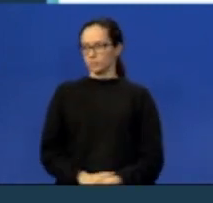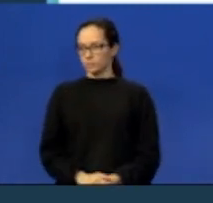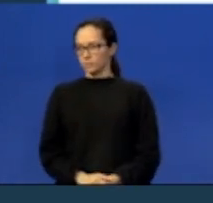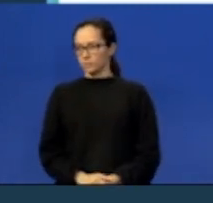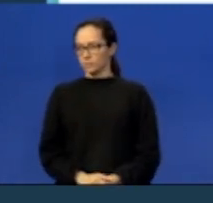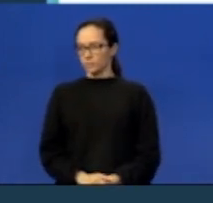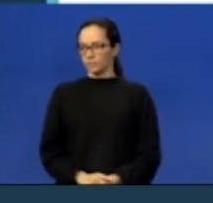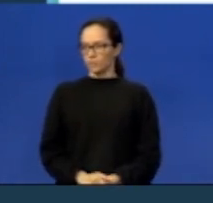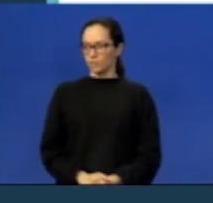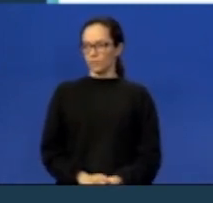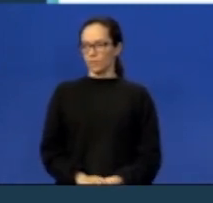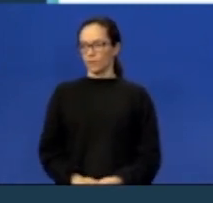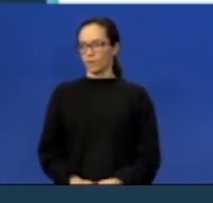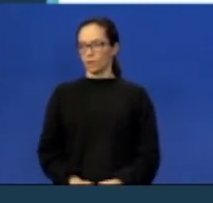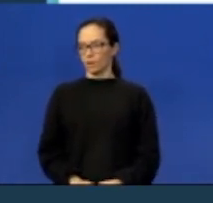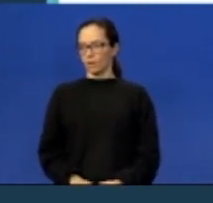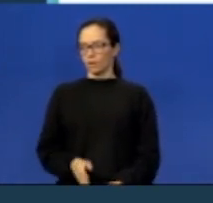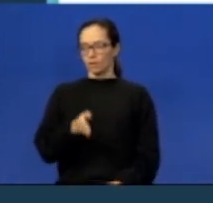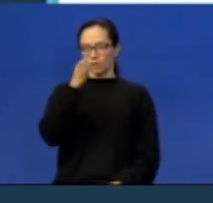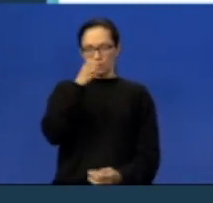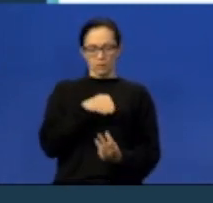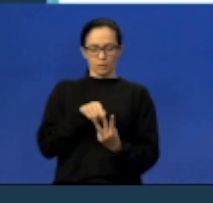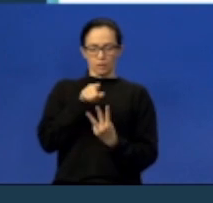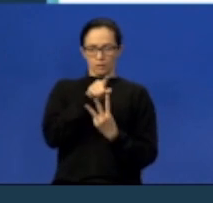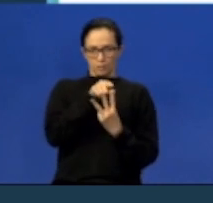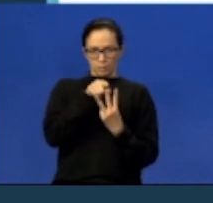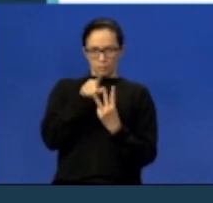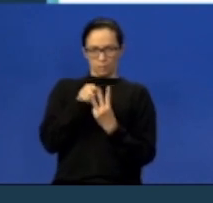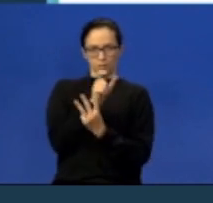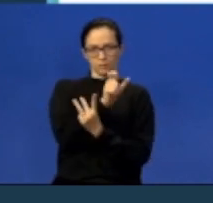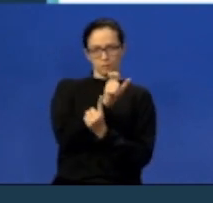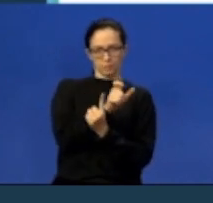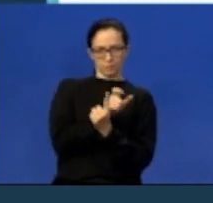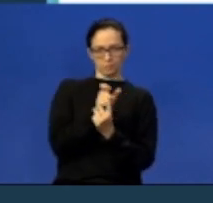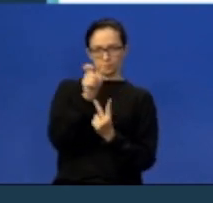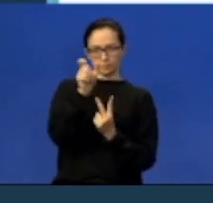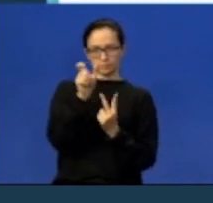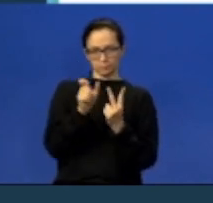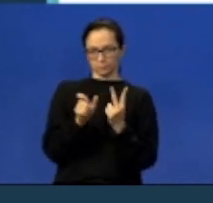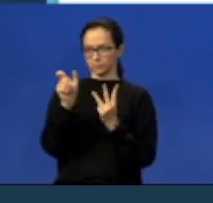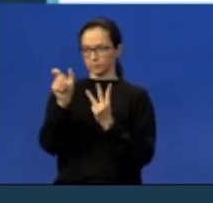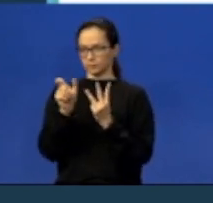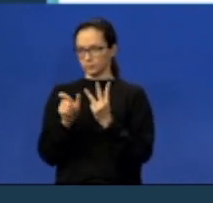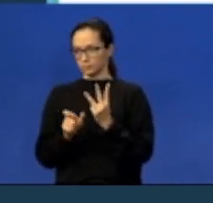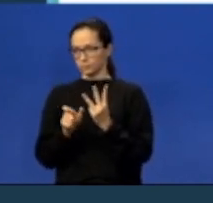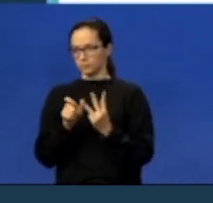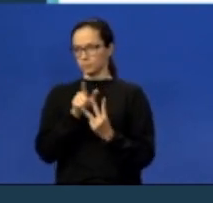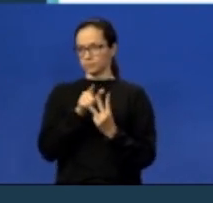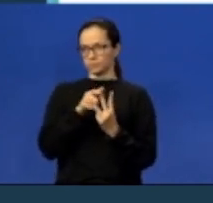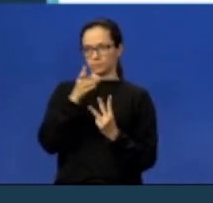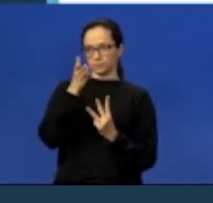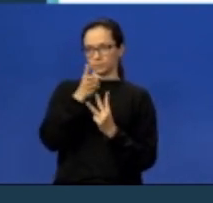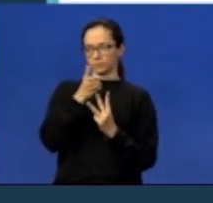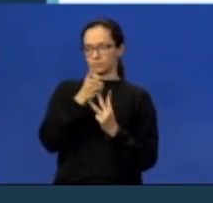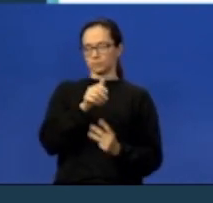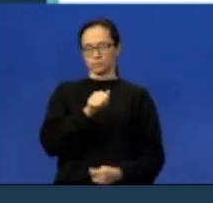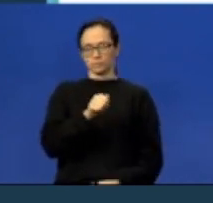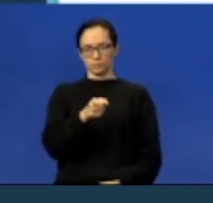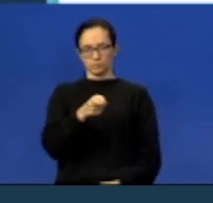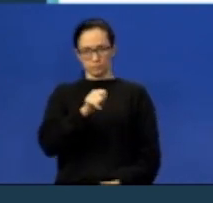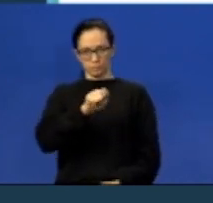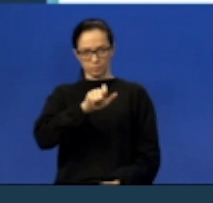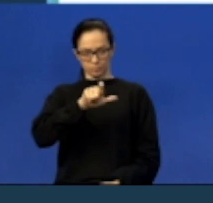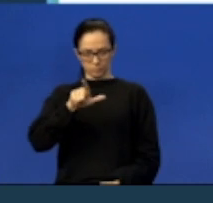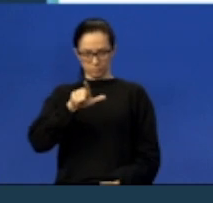que é o que a gente observa na linha do meio, no eixo mediano, e ele também é dividido em esqueleto